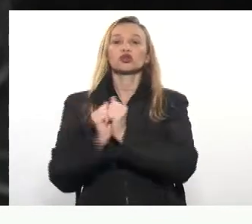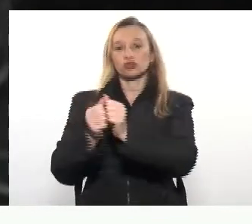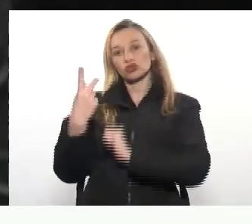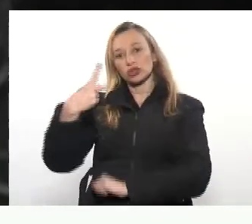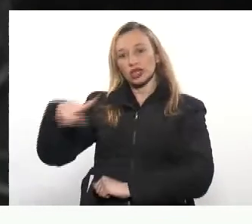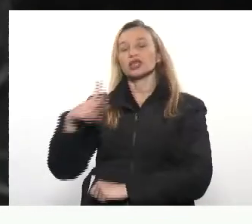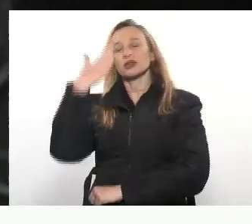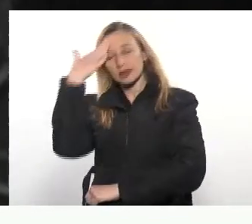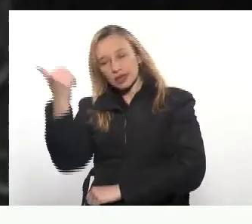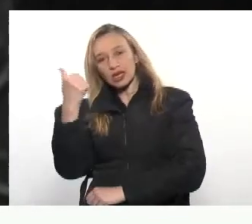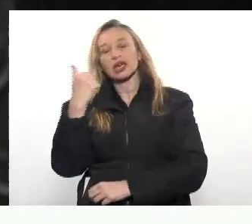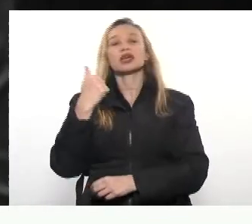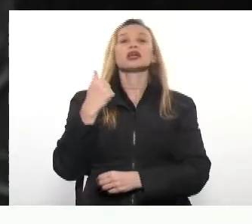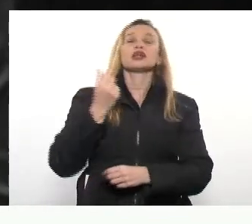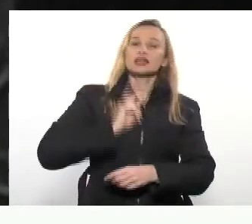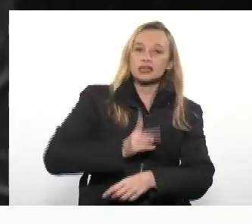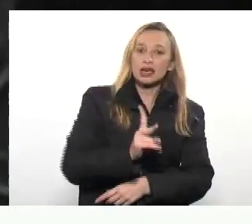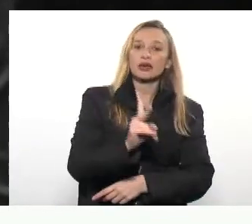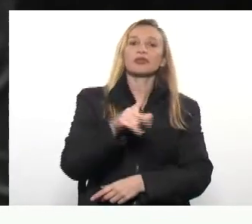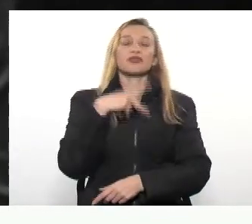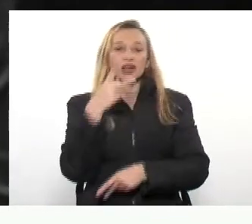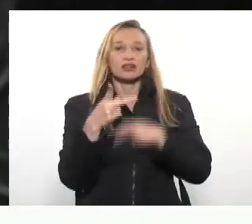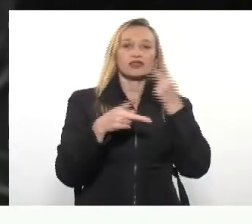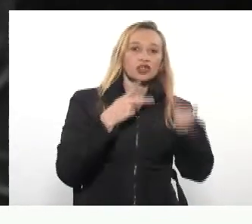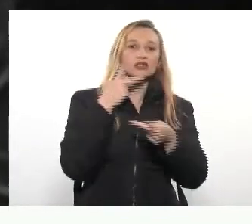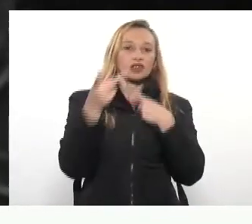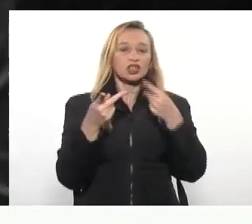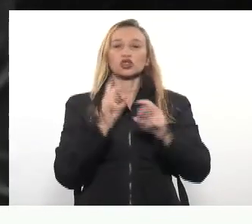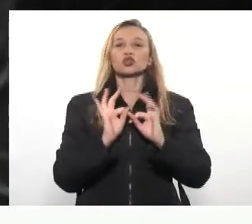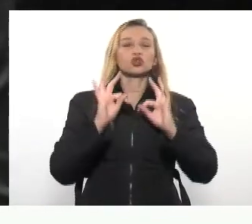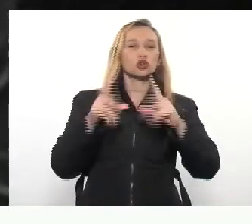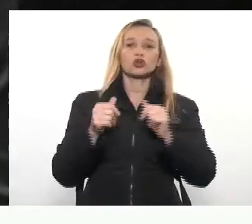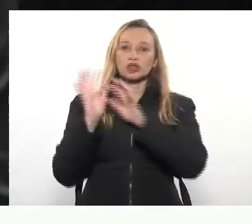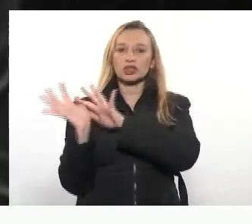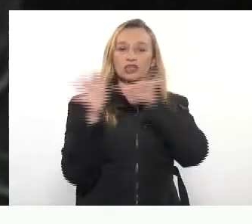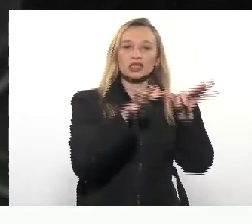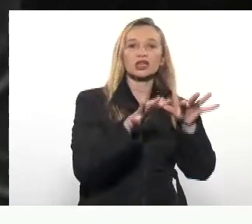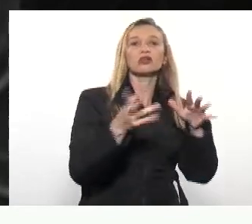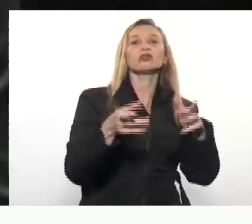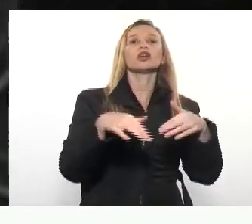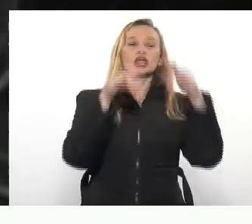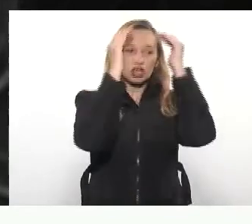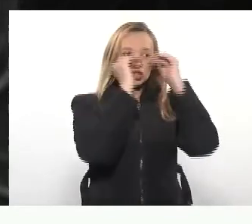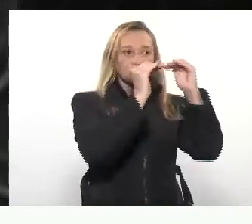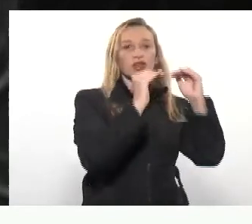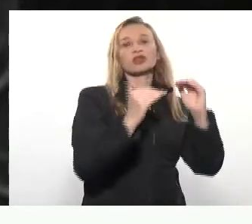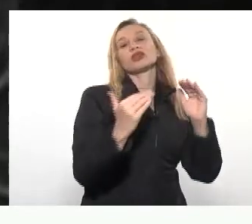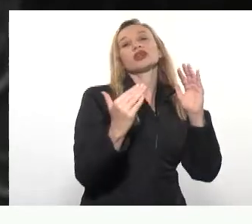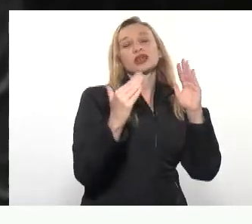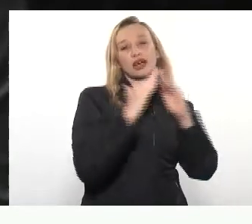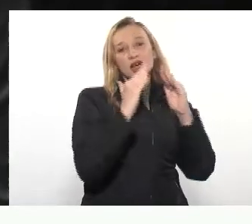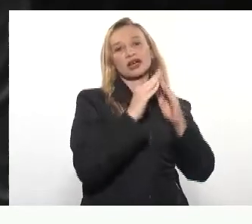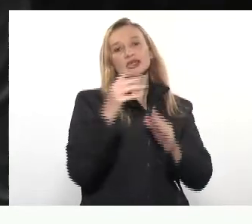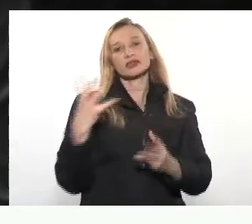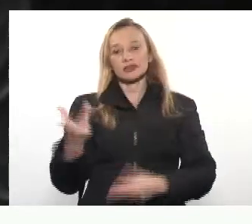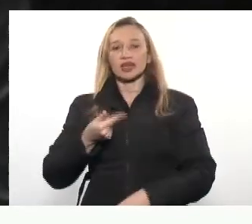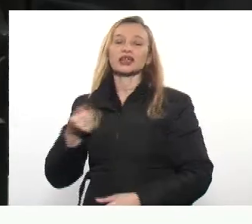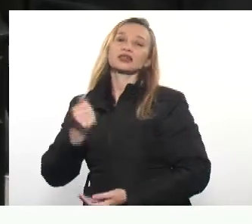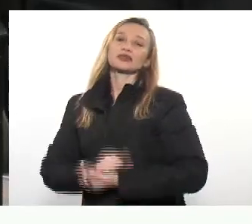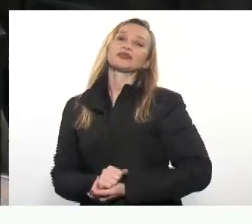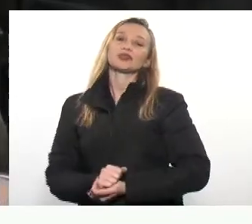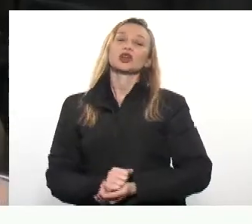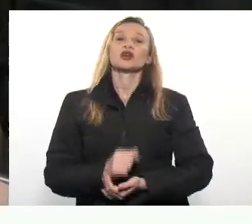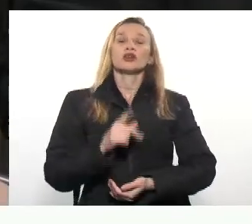deles, eu sei, questionando e também falando, então deu toda a atenção e respeito que essa casa merece.